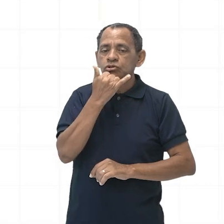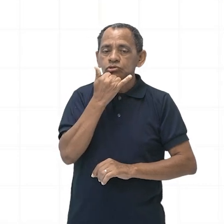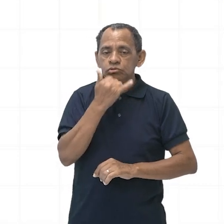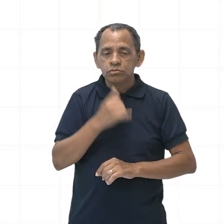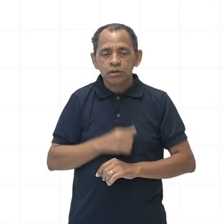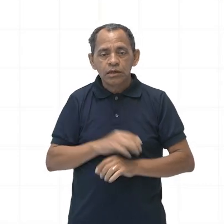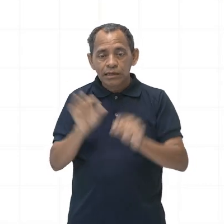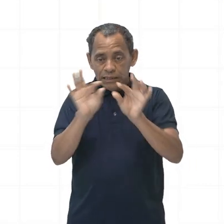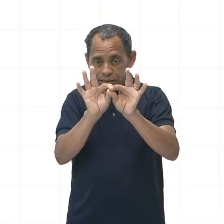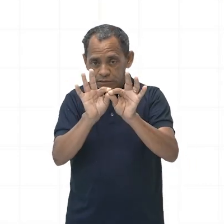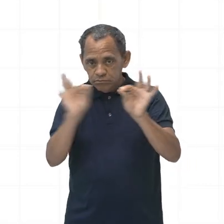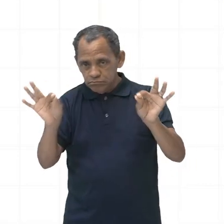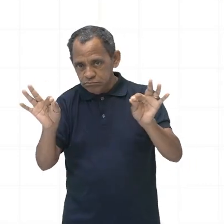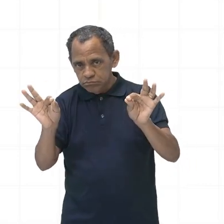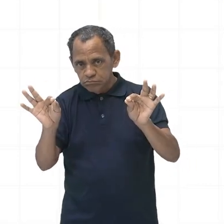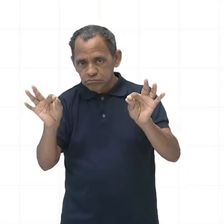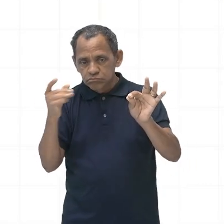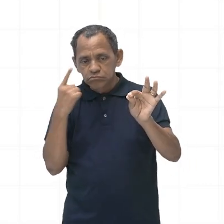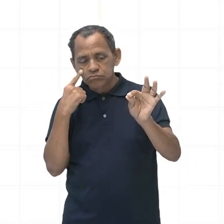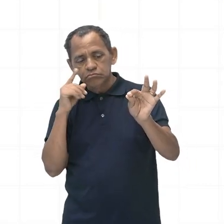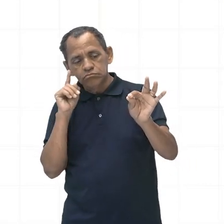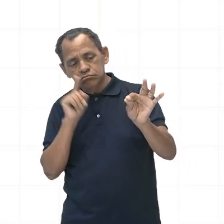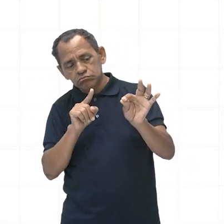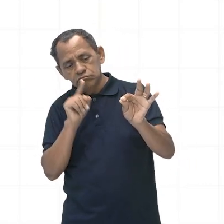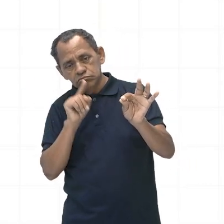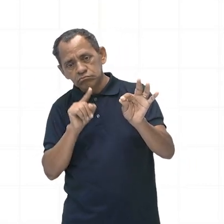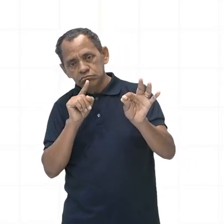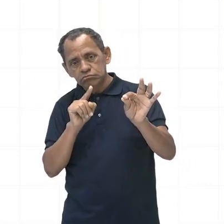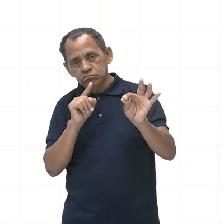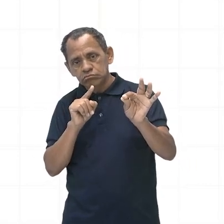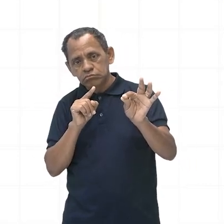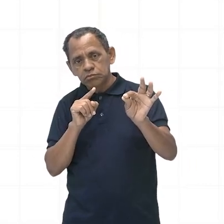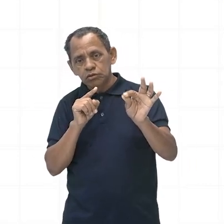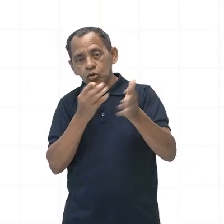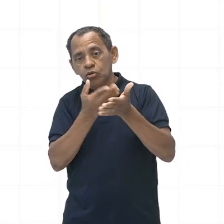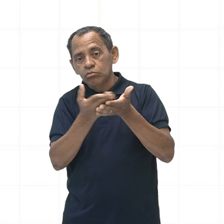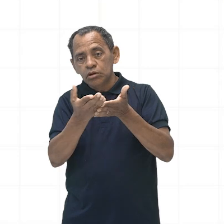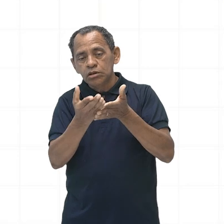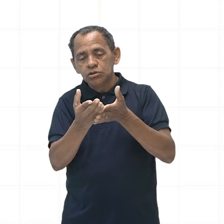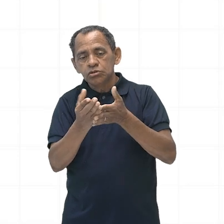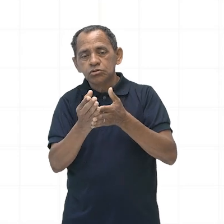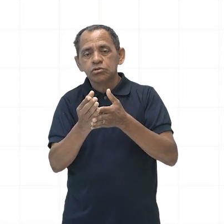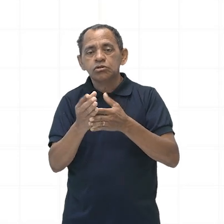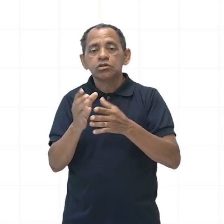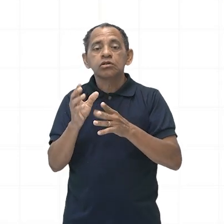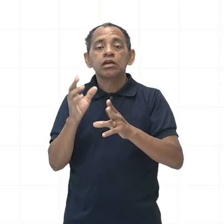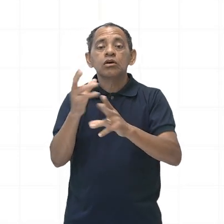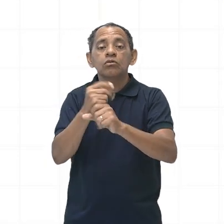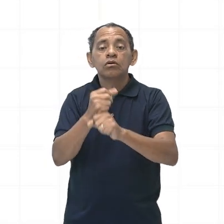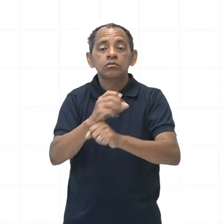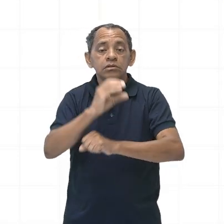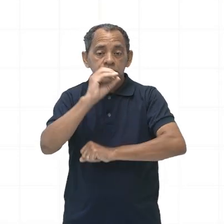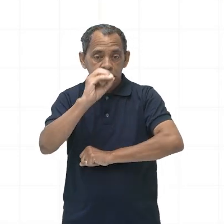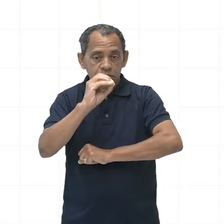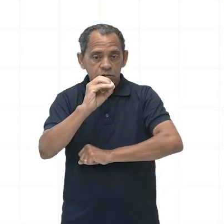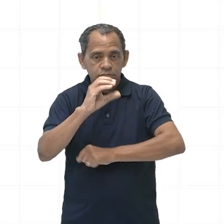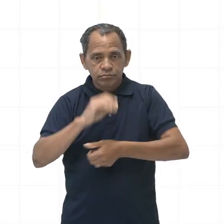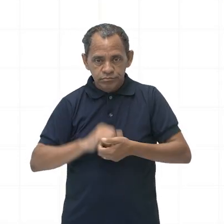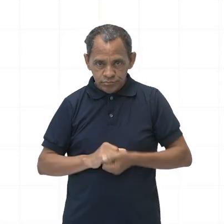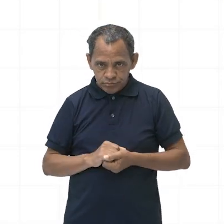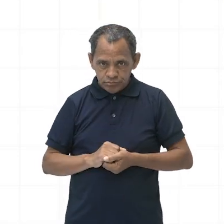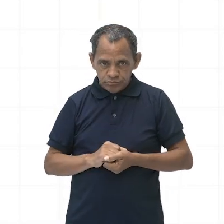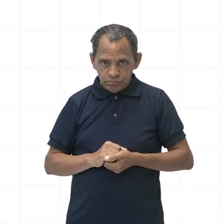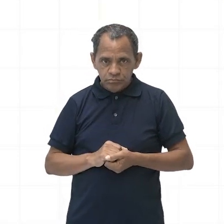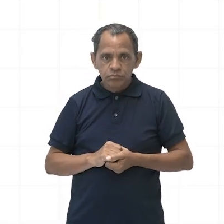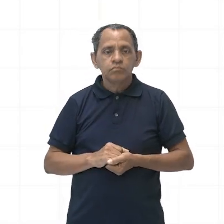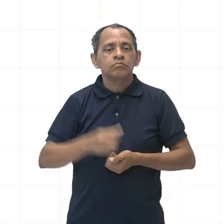nossa reta, eu olho aqui o marco inicial, que é o 0. Quando eu olho o marco inicial 0,